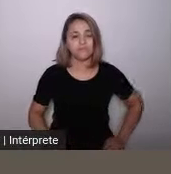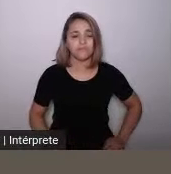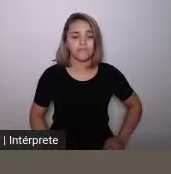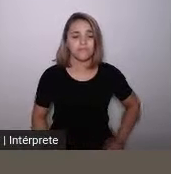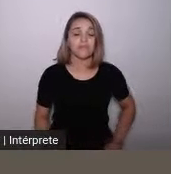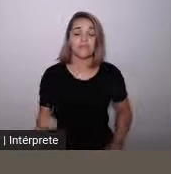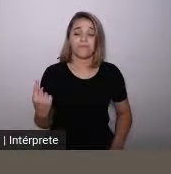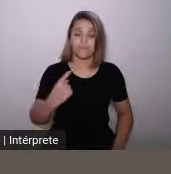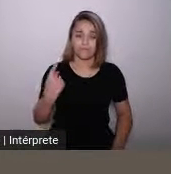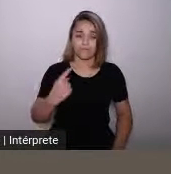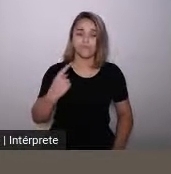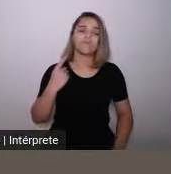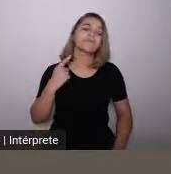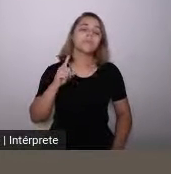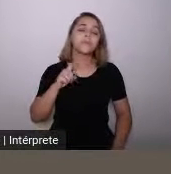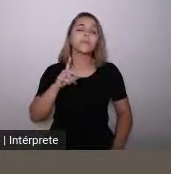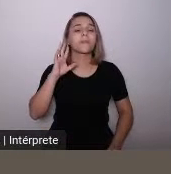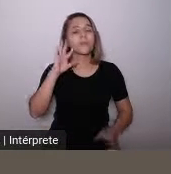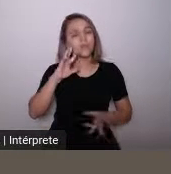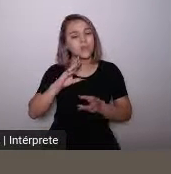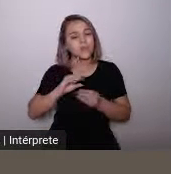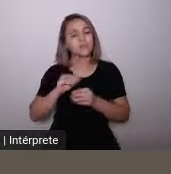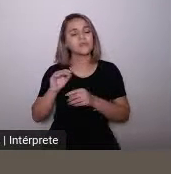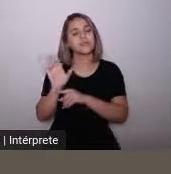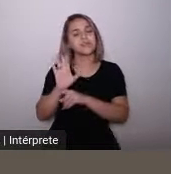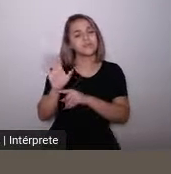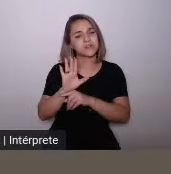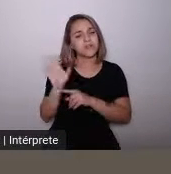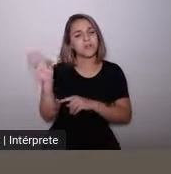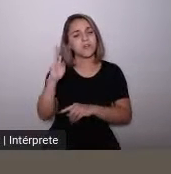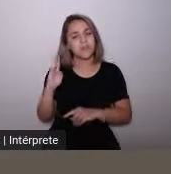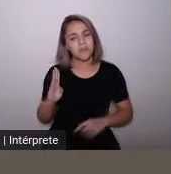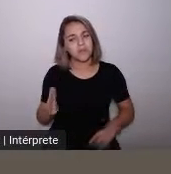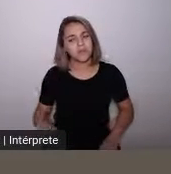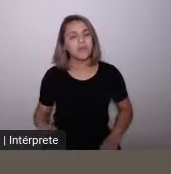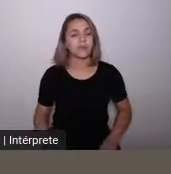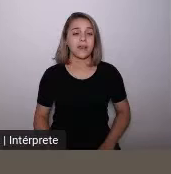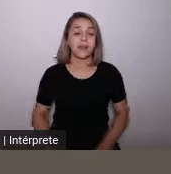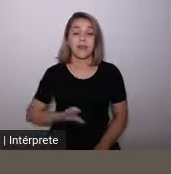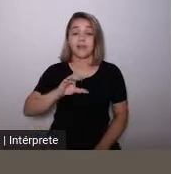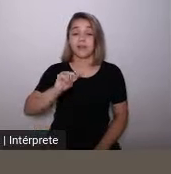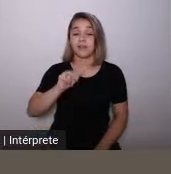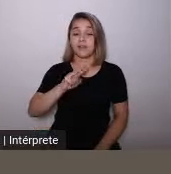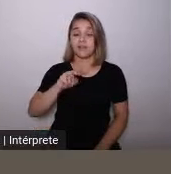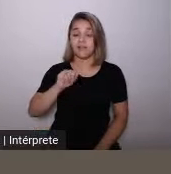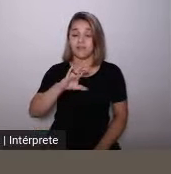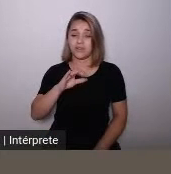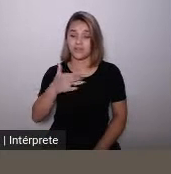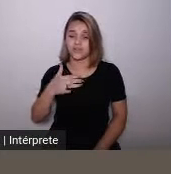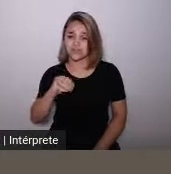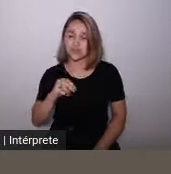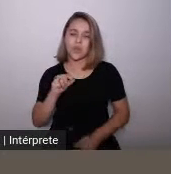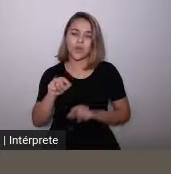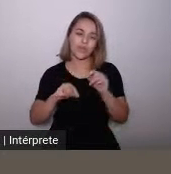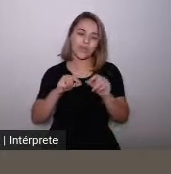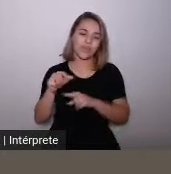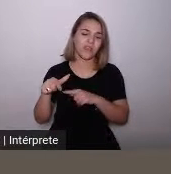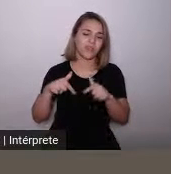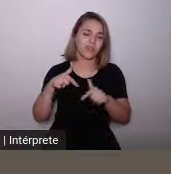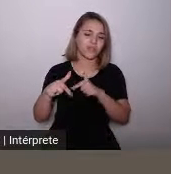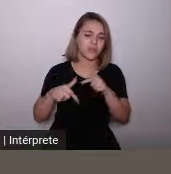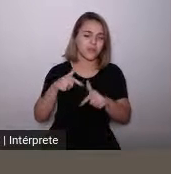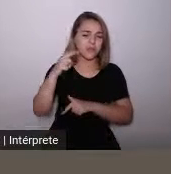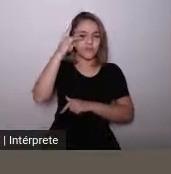importante para entender o cinema brasileiro à época, que é a cavação. Trata-se do trabalho de cinegrafistas que